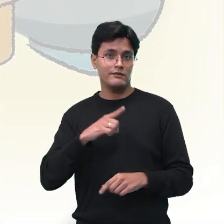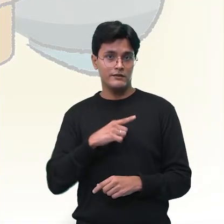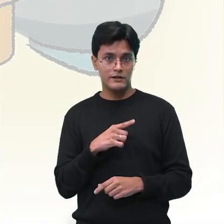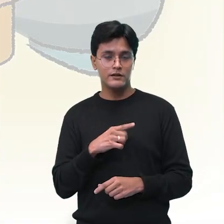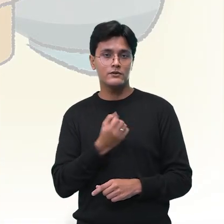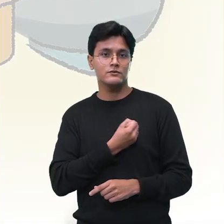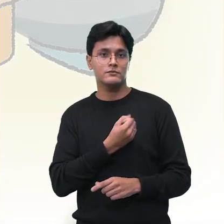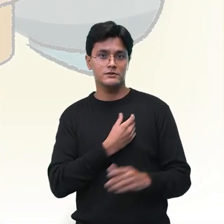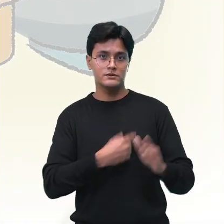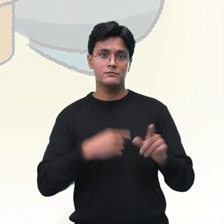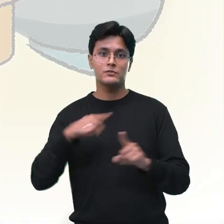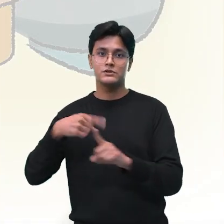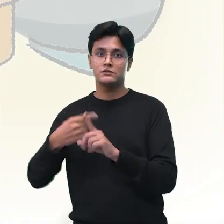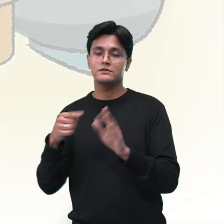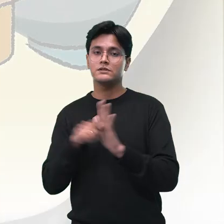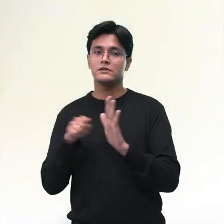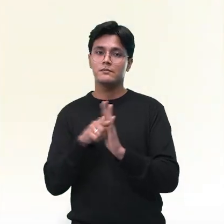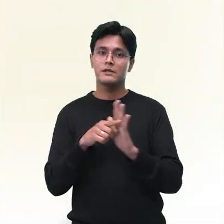e negativos.